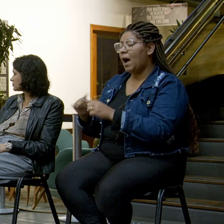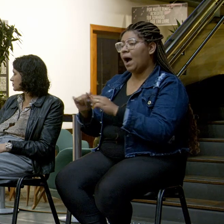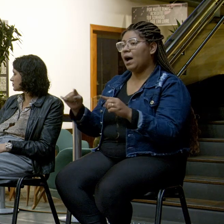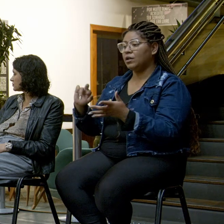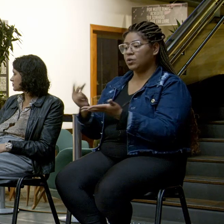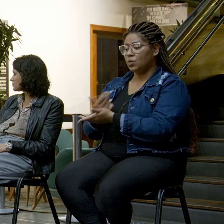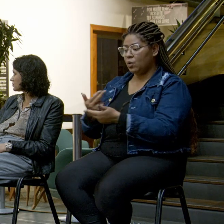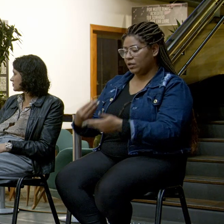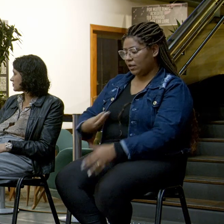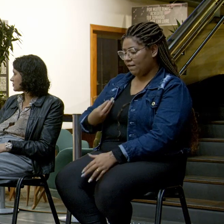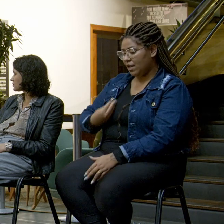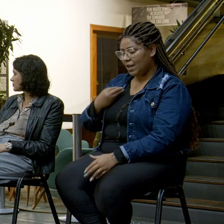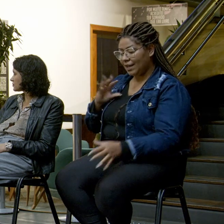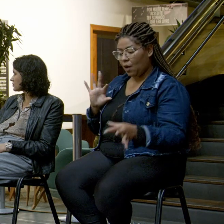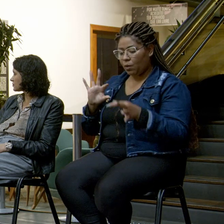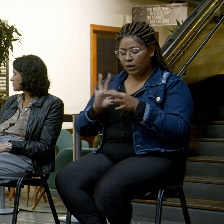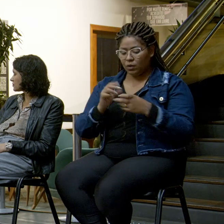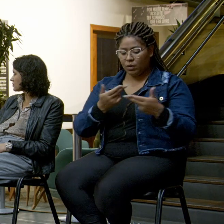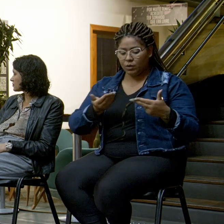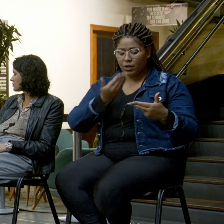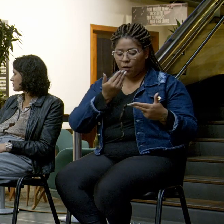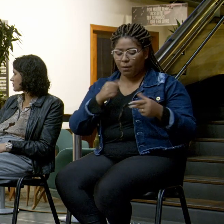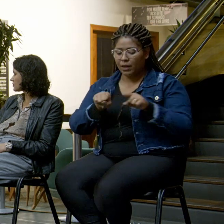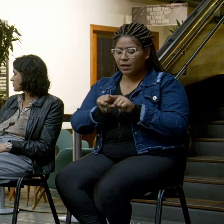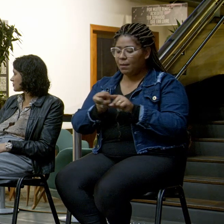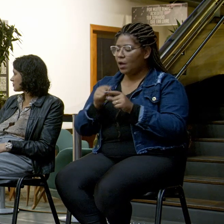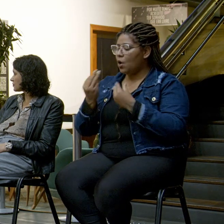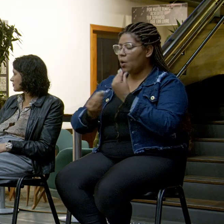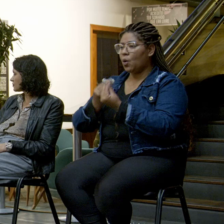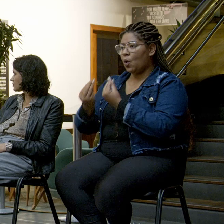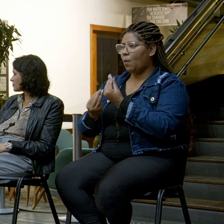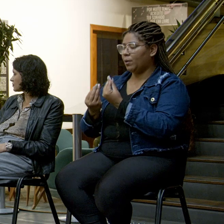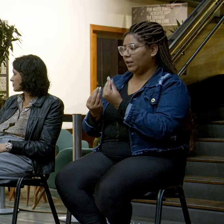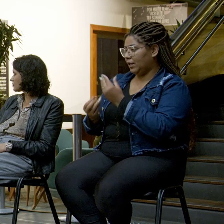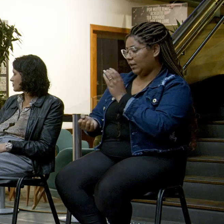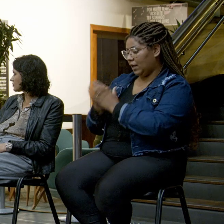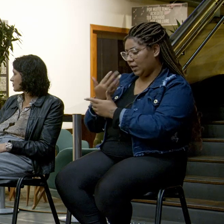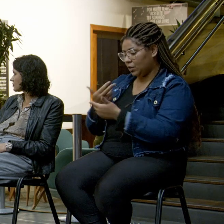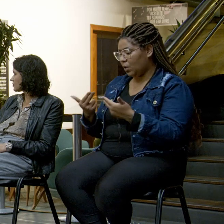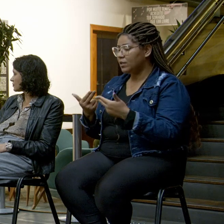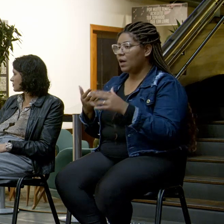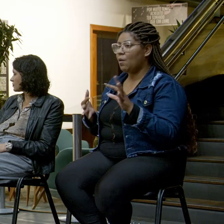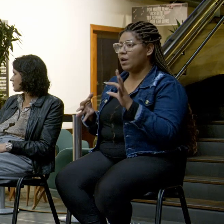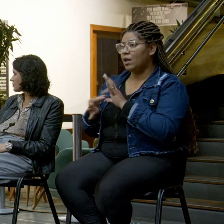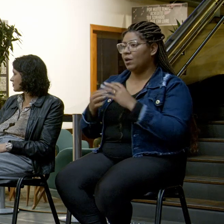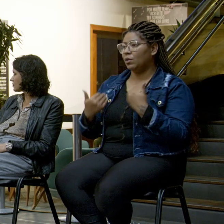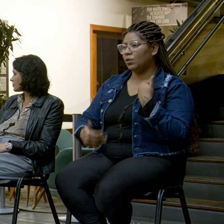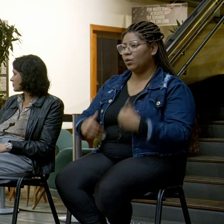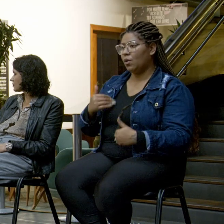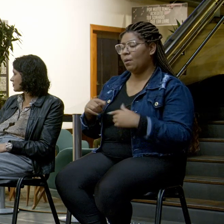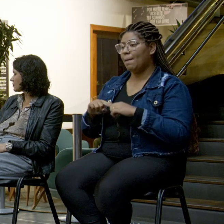vida, que envolve o alimento, a putrefação e a fertilização do solo que dará novos frutos, o caso de